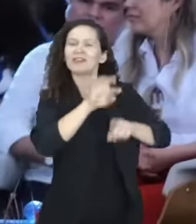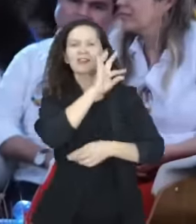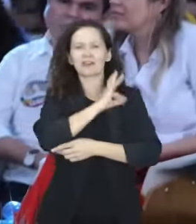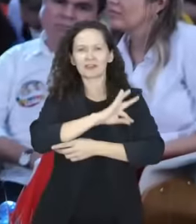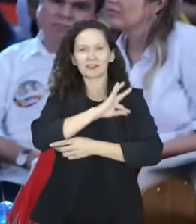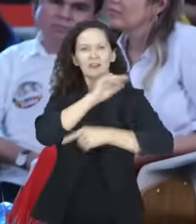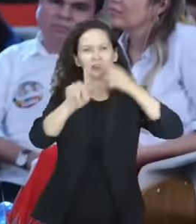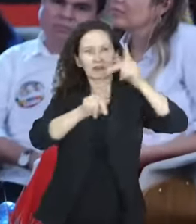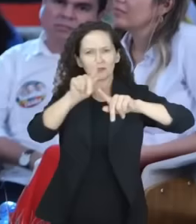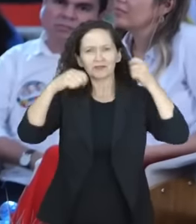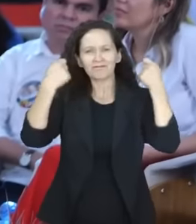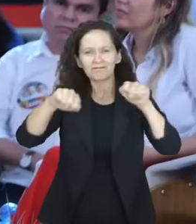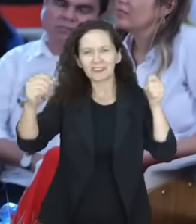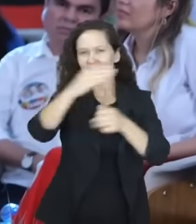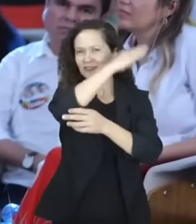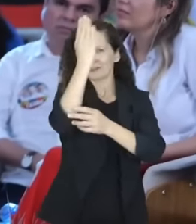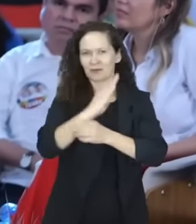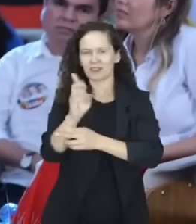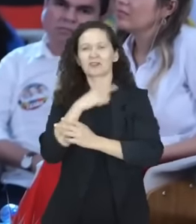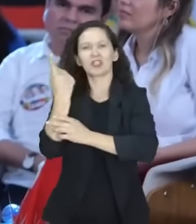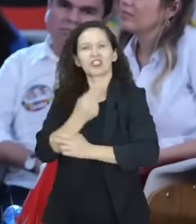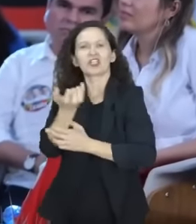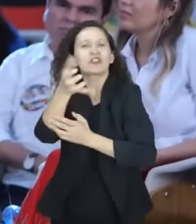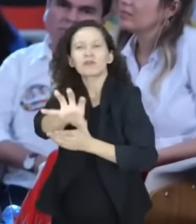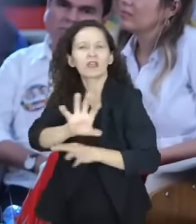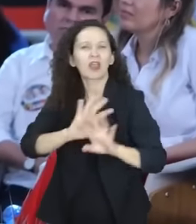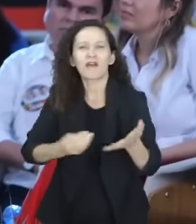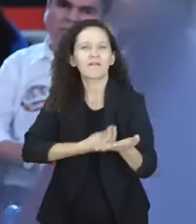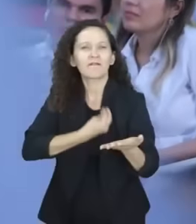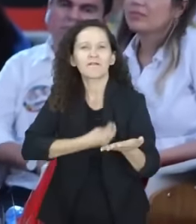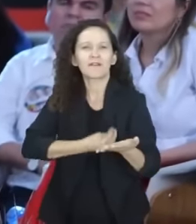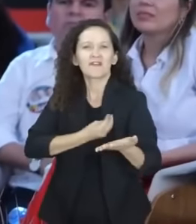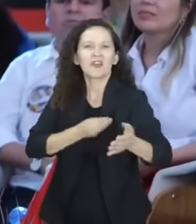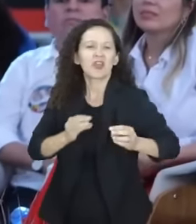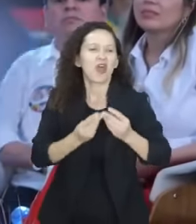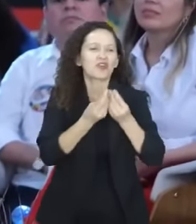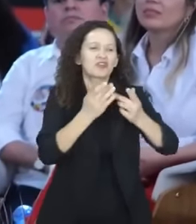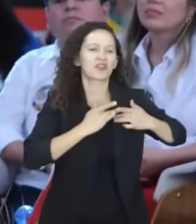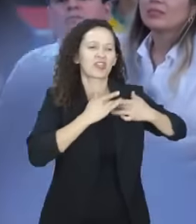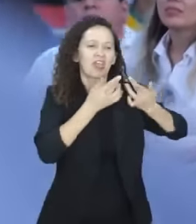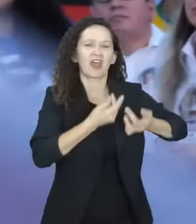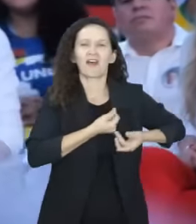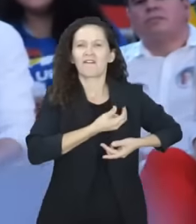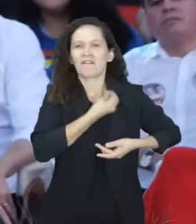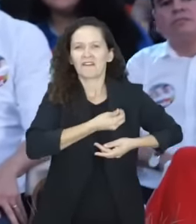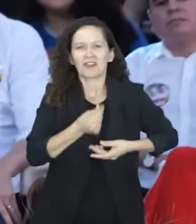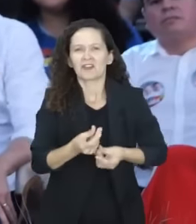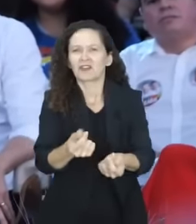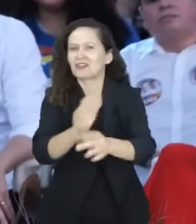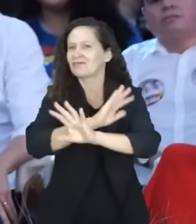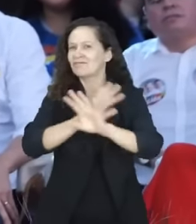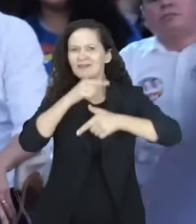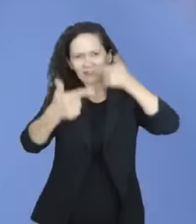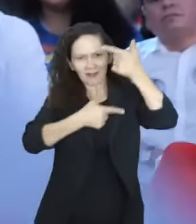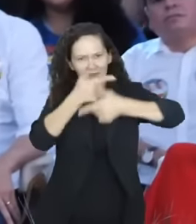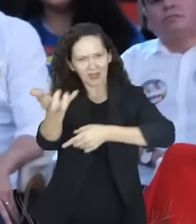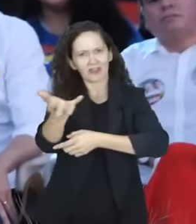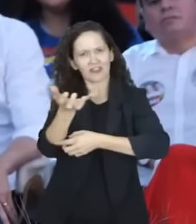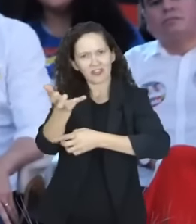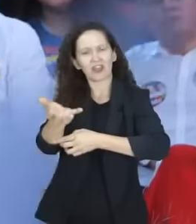A gente não quer viver de esmola a vida inteira. A gente quer trabalhar e sustentar nossa